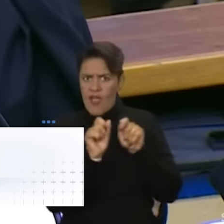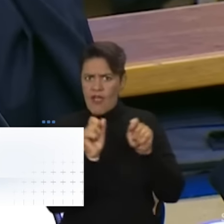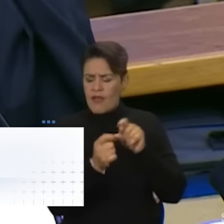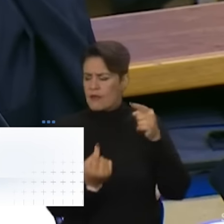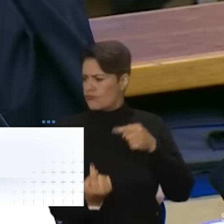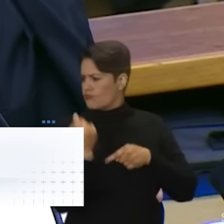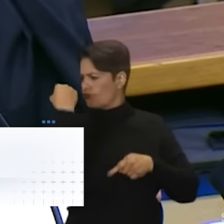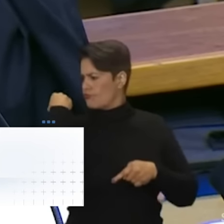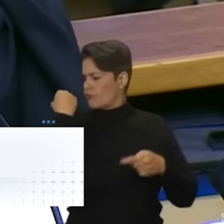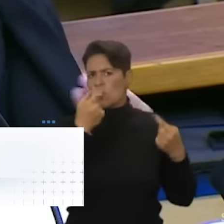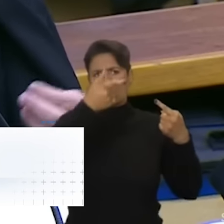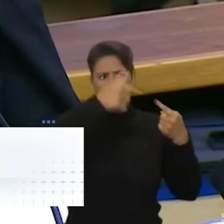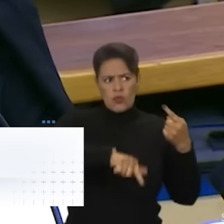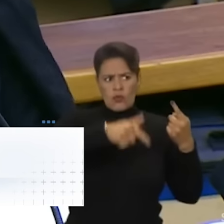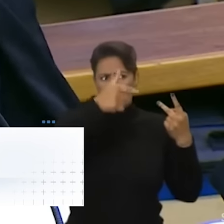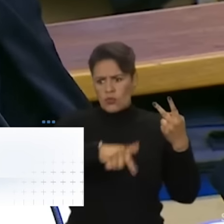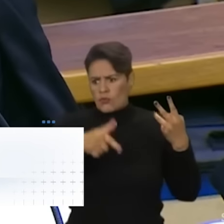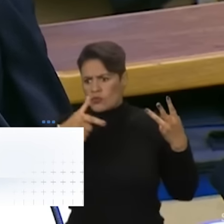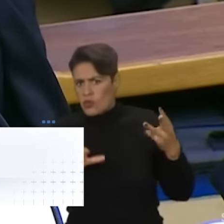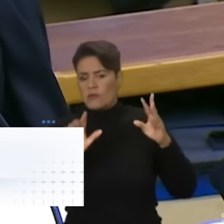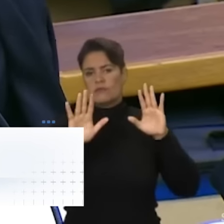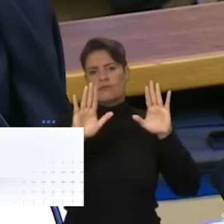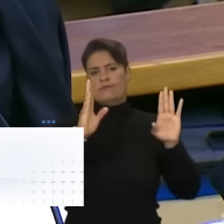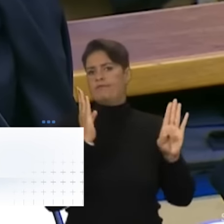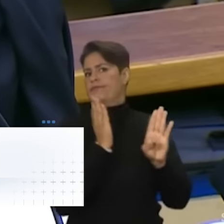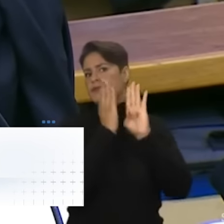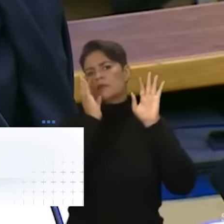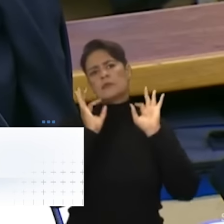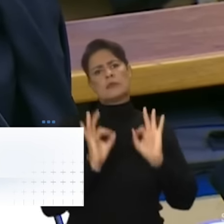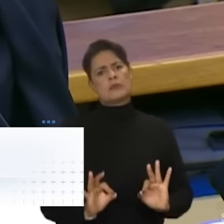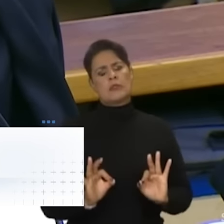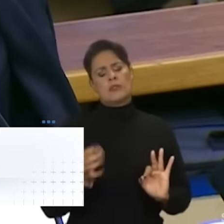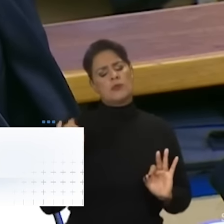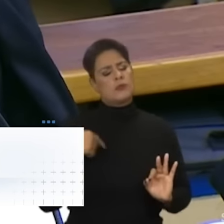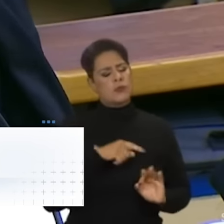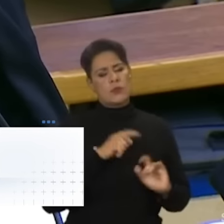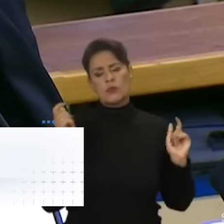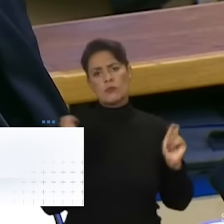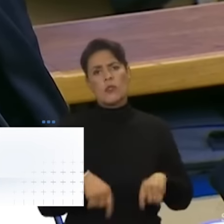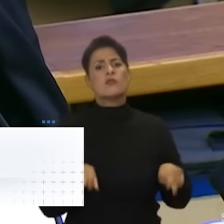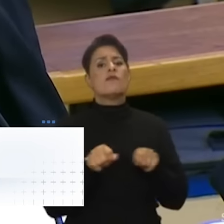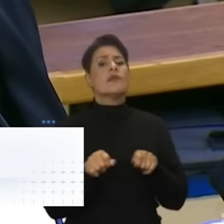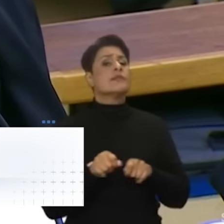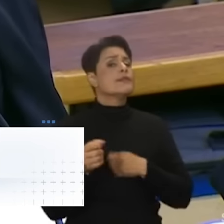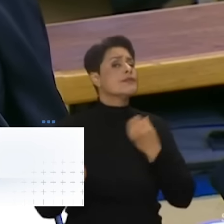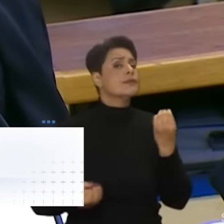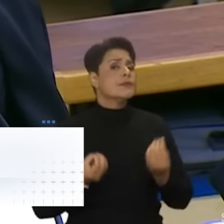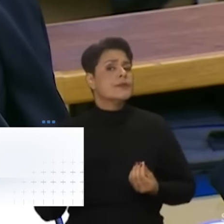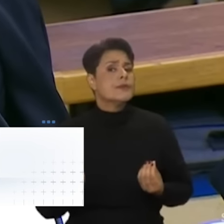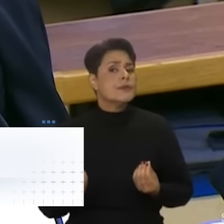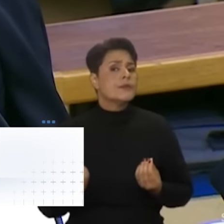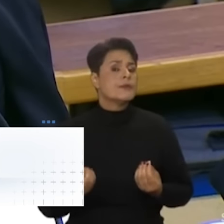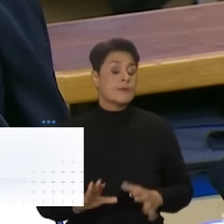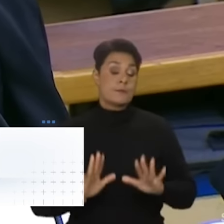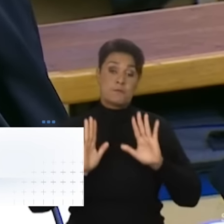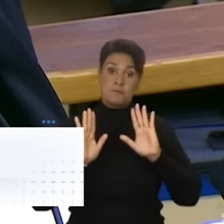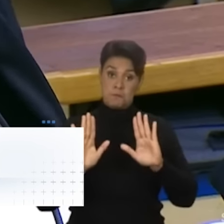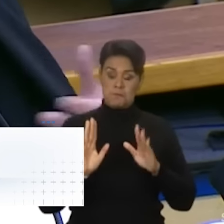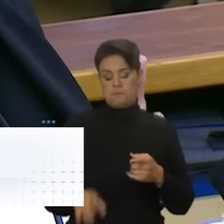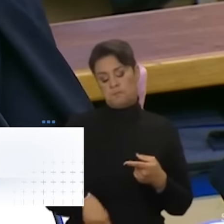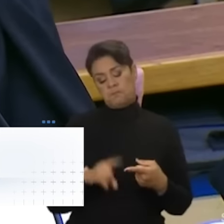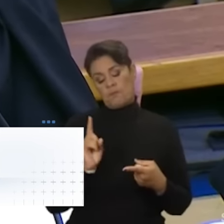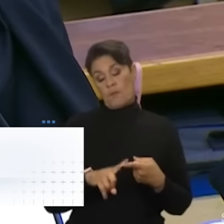reiteravam nas condutas, esse procedimento poderia se dar de duas formas. Poderia se dar a partir